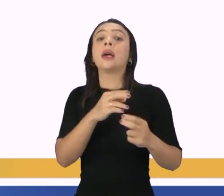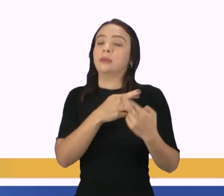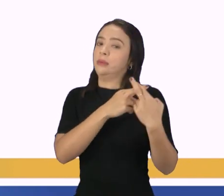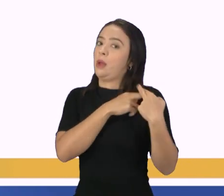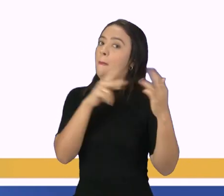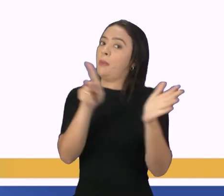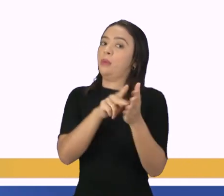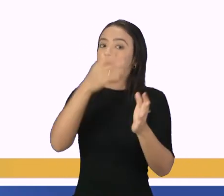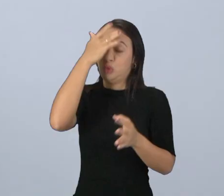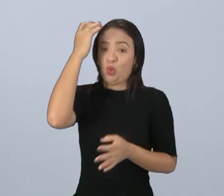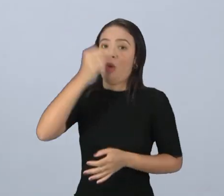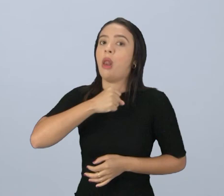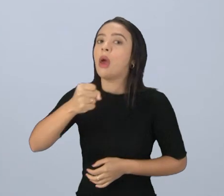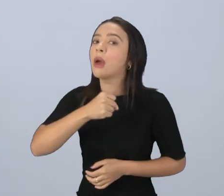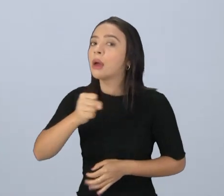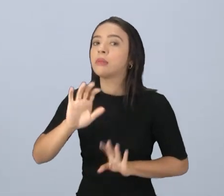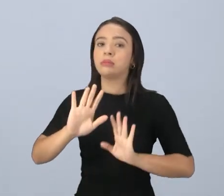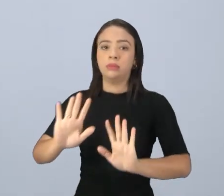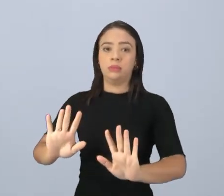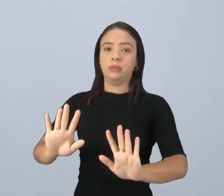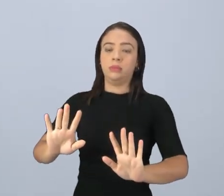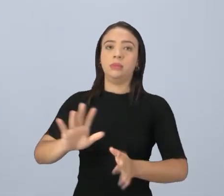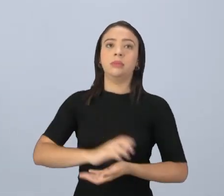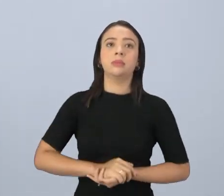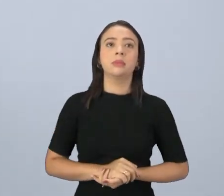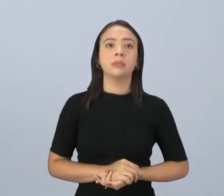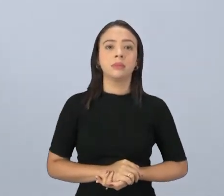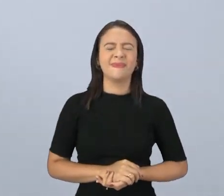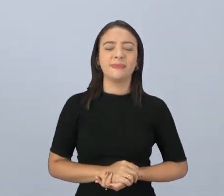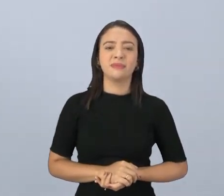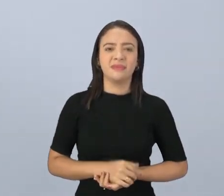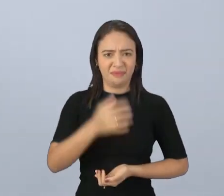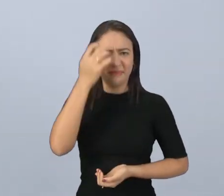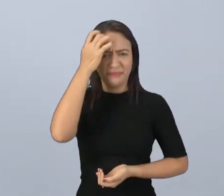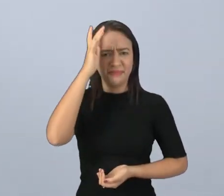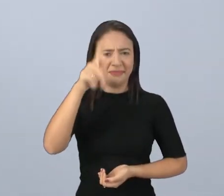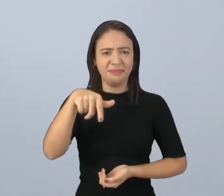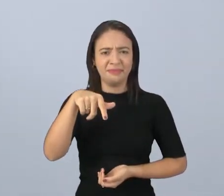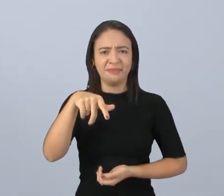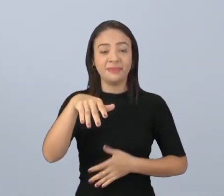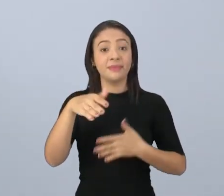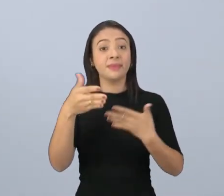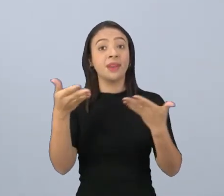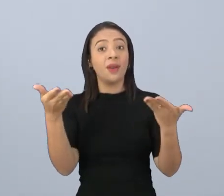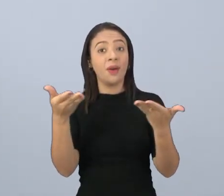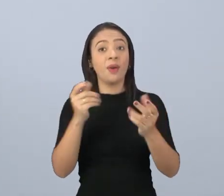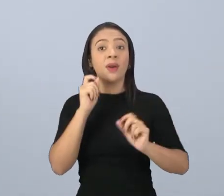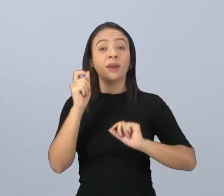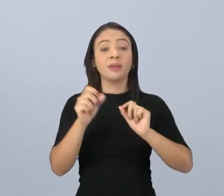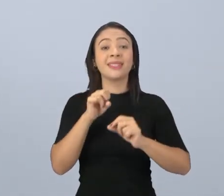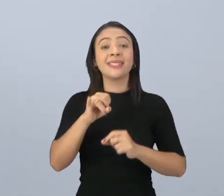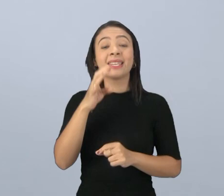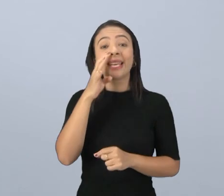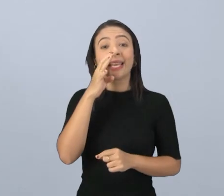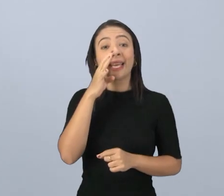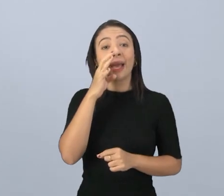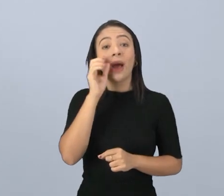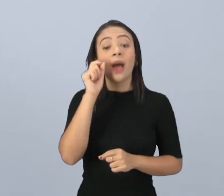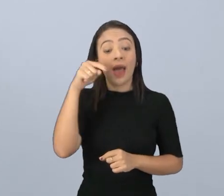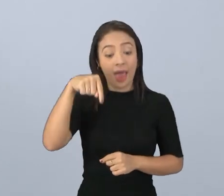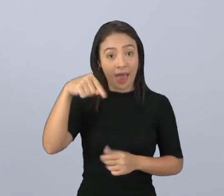entrevistado e não do jornalista. Bom, sei que ficou muito fácil, não é mesmo? Agora, se você quiser rever